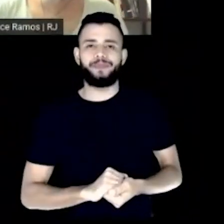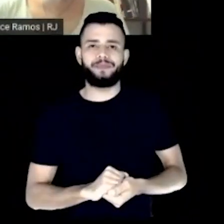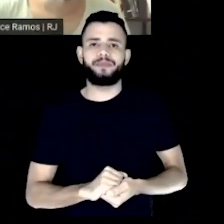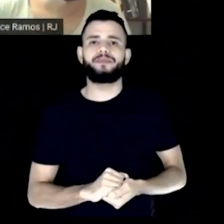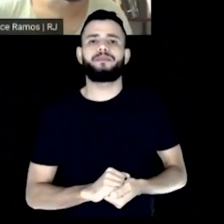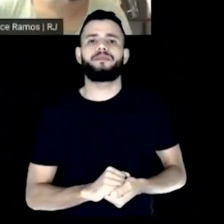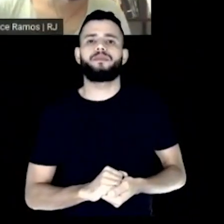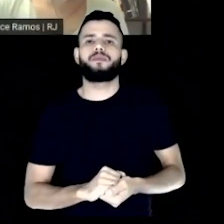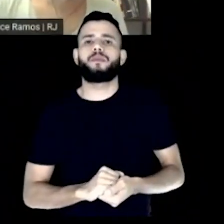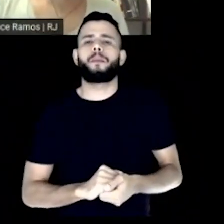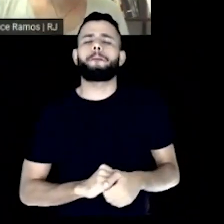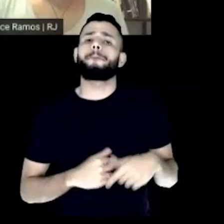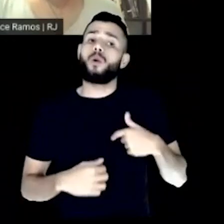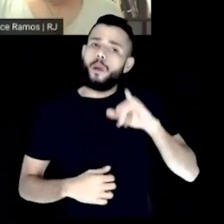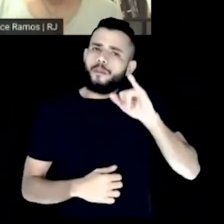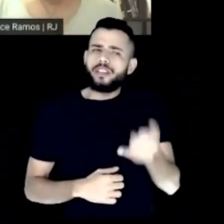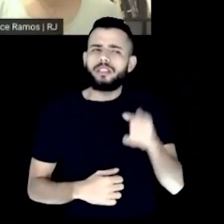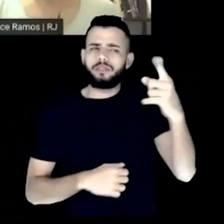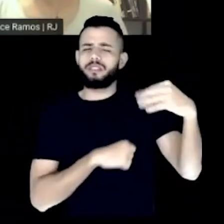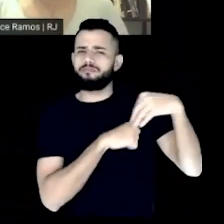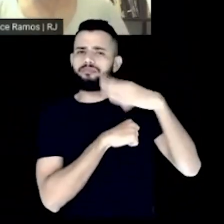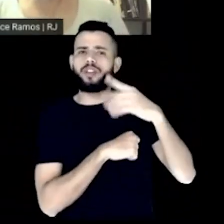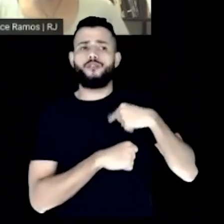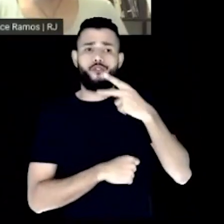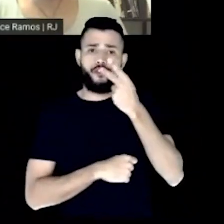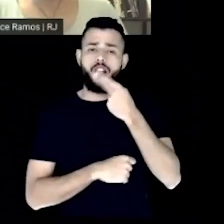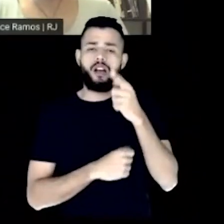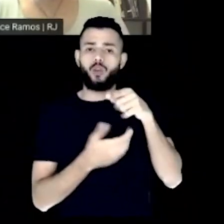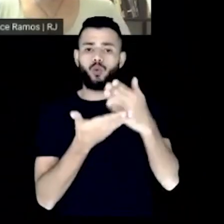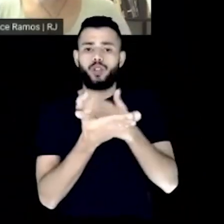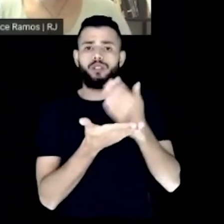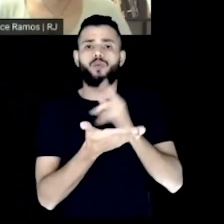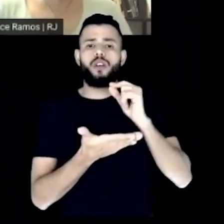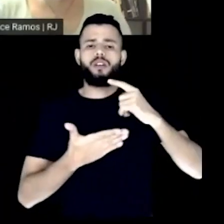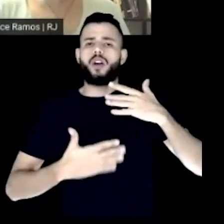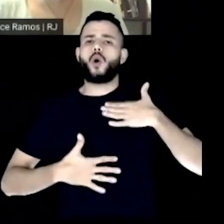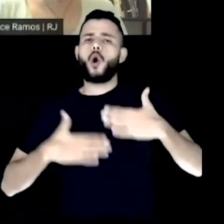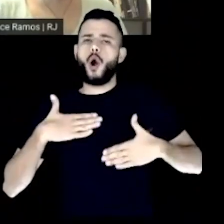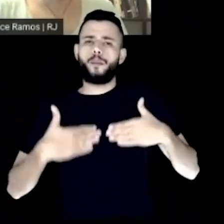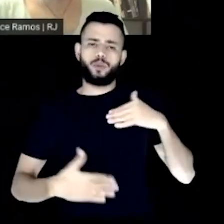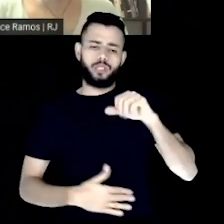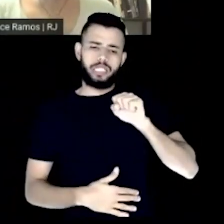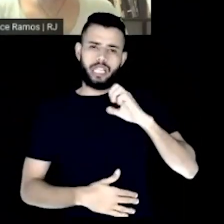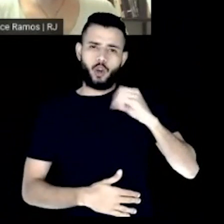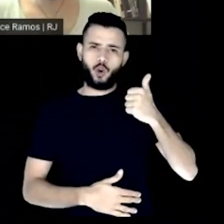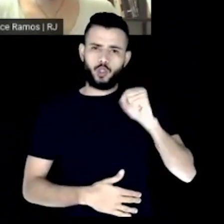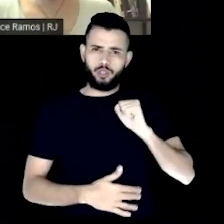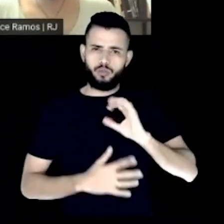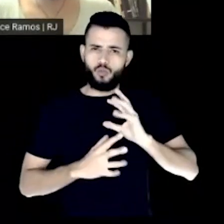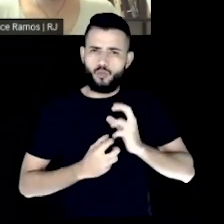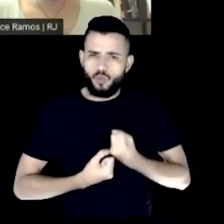contigo. E queria falar, aproveitando o gancho que você deixou, e obviamente que eu vou falar desse livro, eu queria falar de Corpos Secos, que